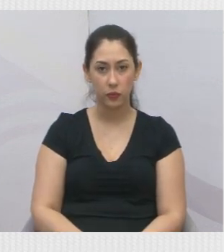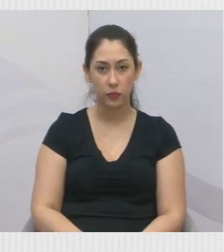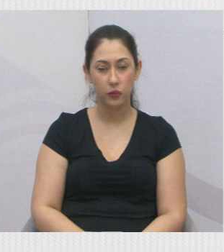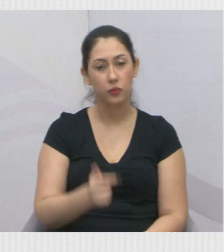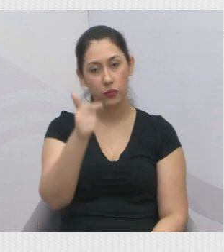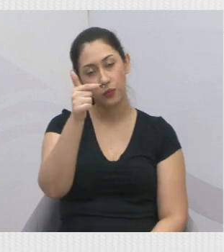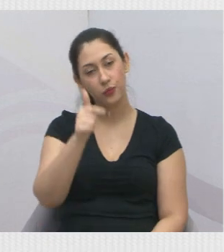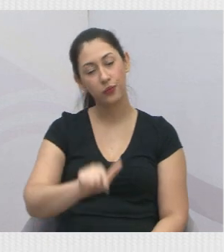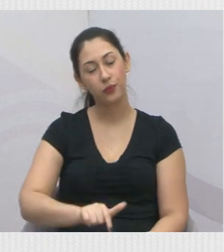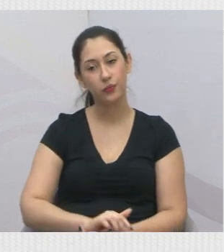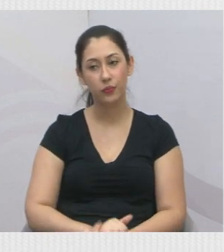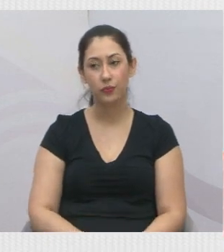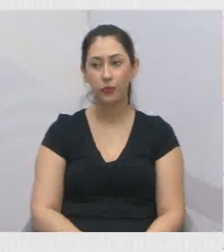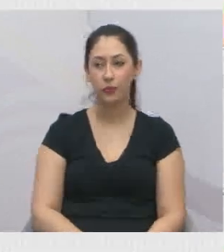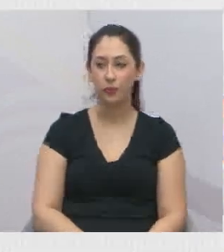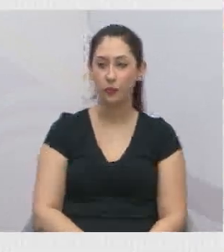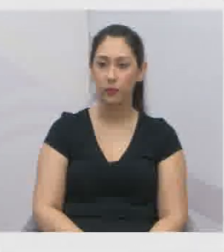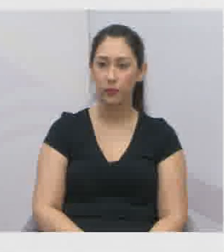Próximo.